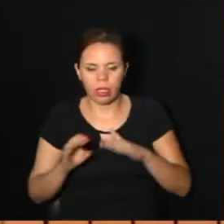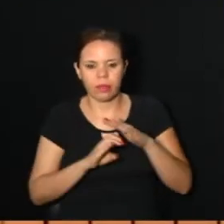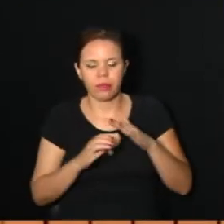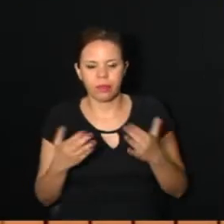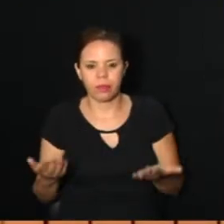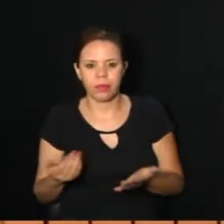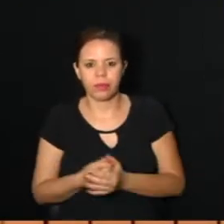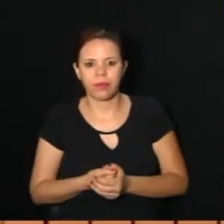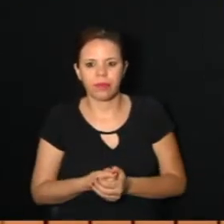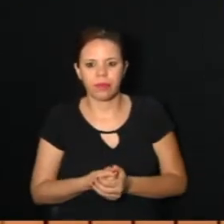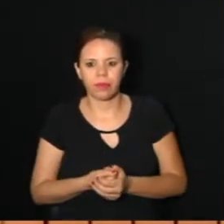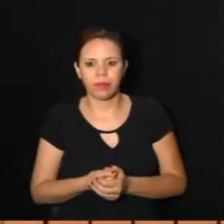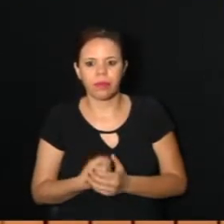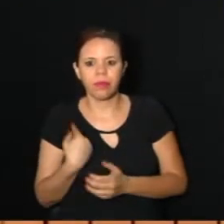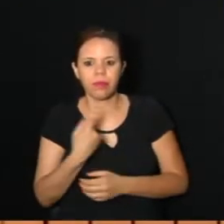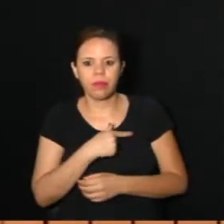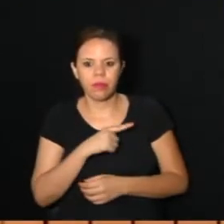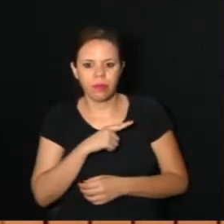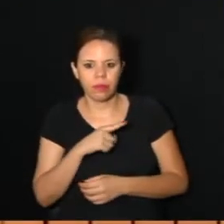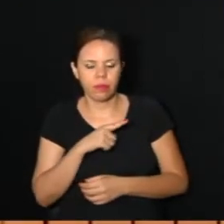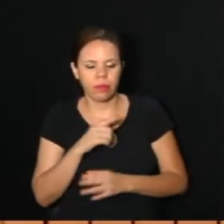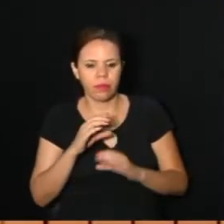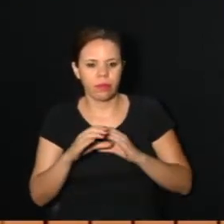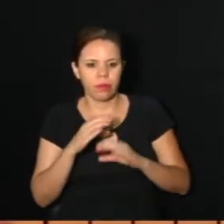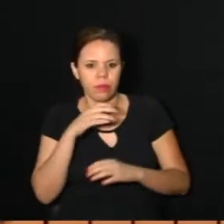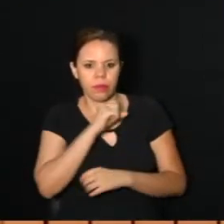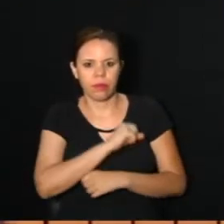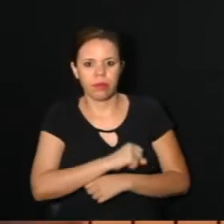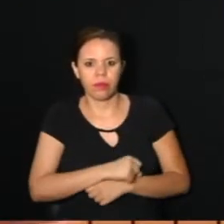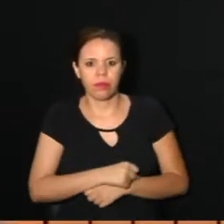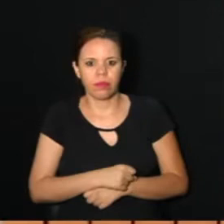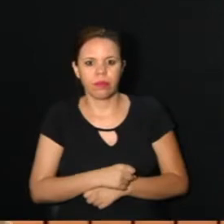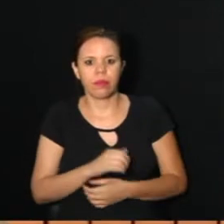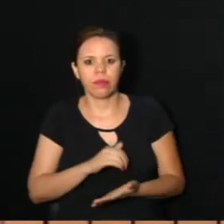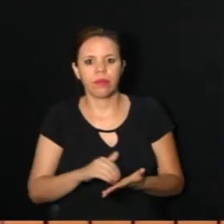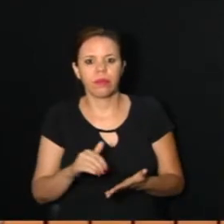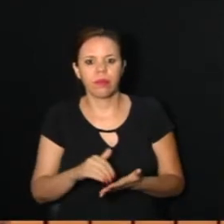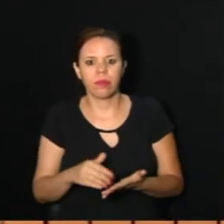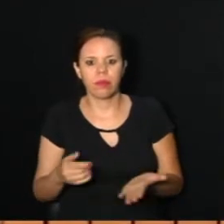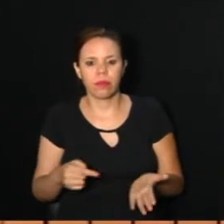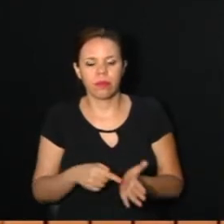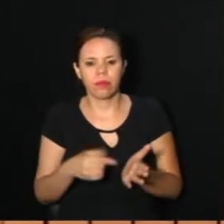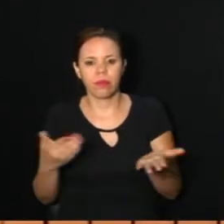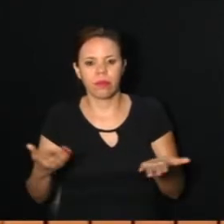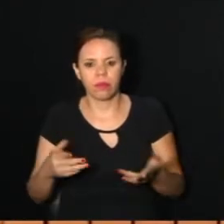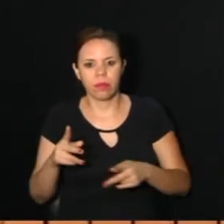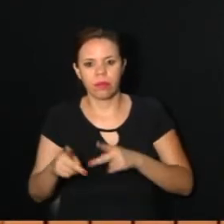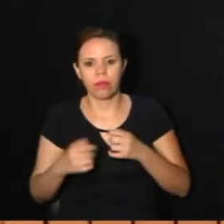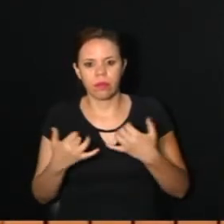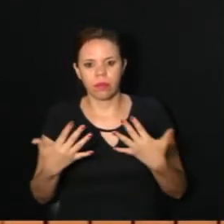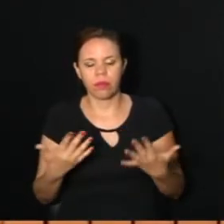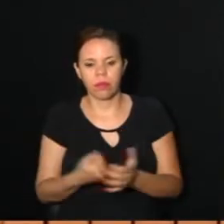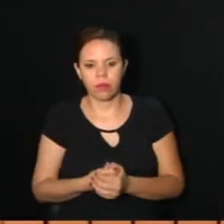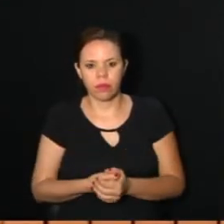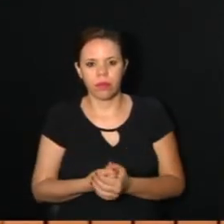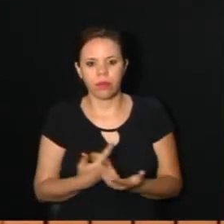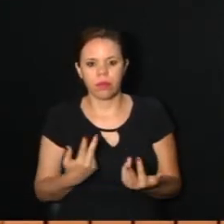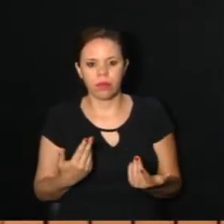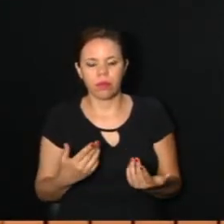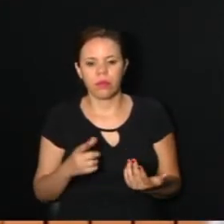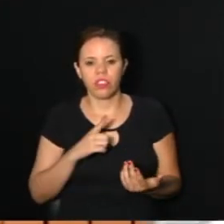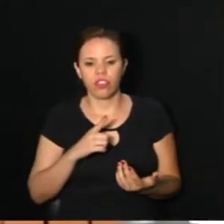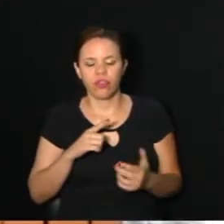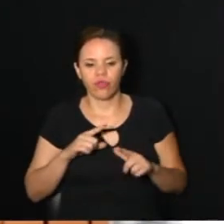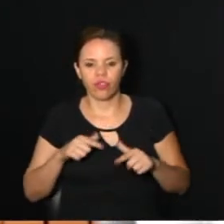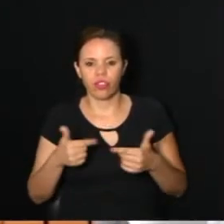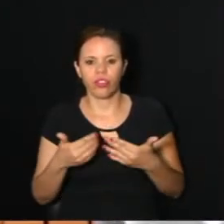enfim. Então, nós temos essa comunicação rápida. Secretário, eu vou me colocar à disposição da população, como eu tive a iniciativa